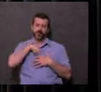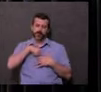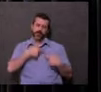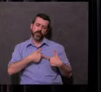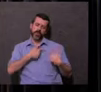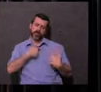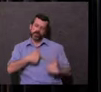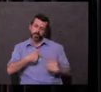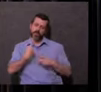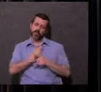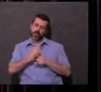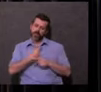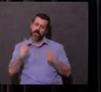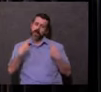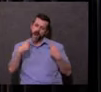coração alberga.